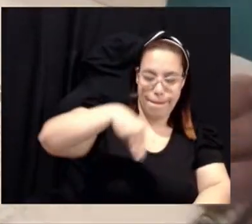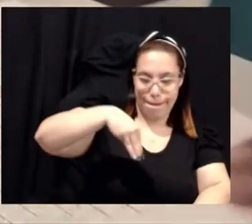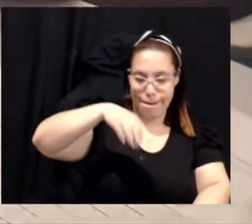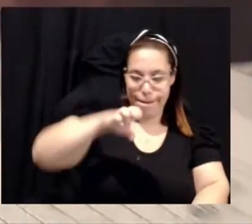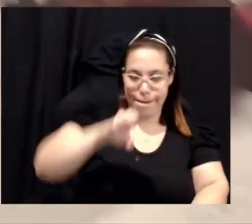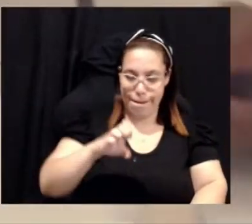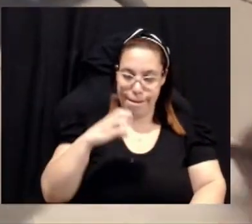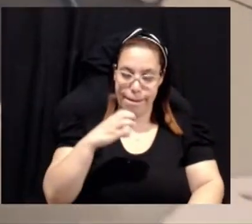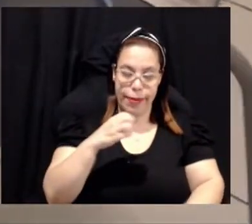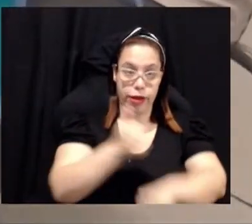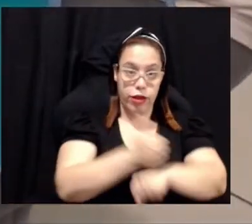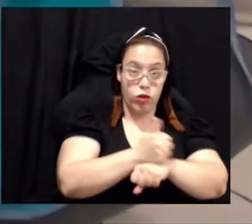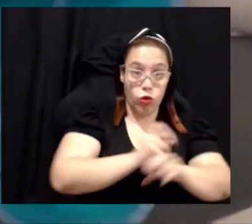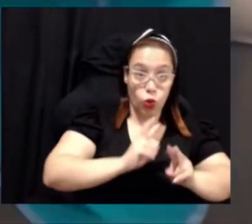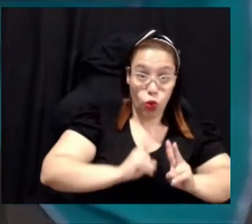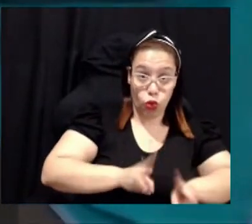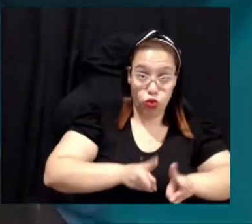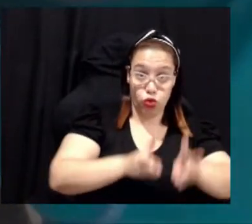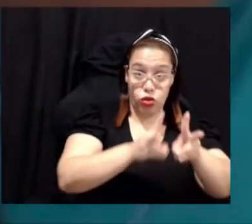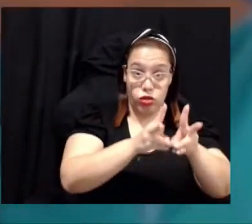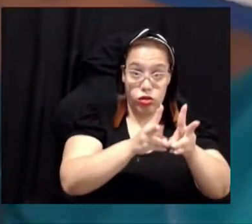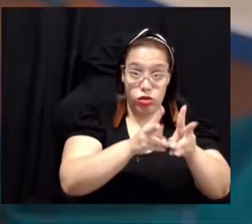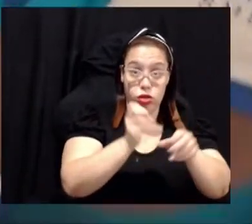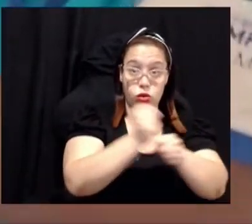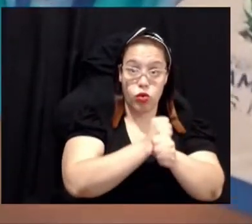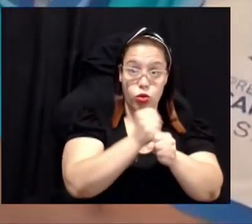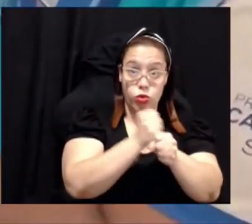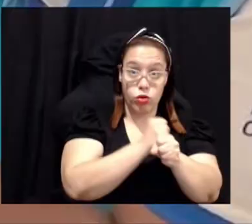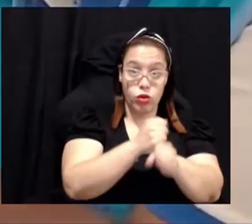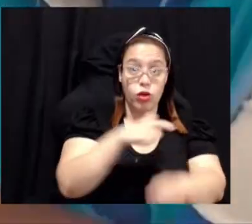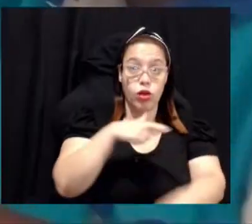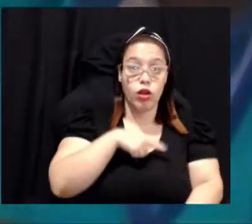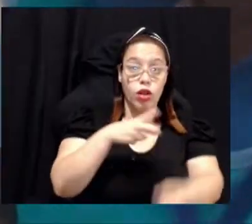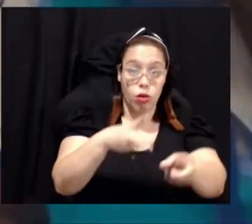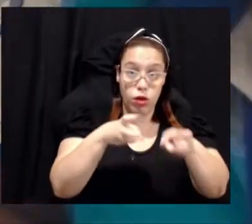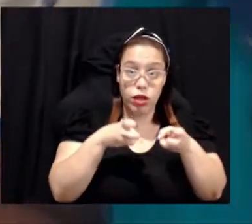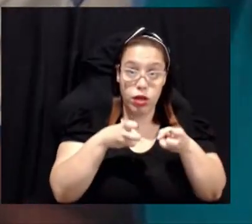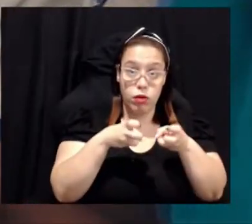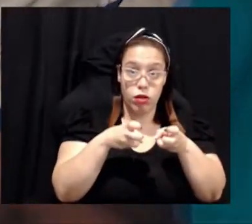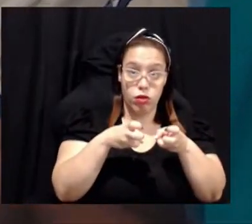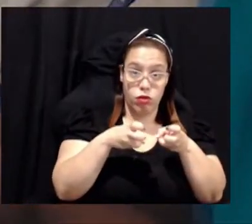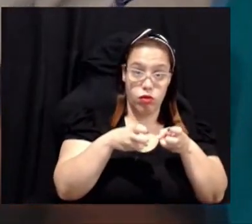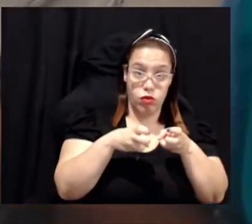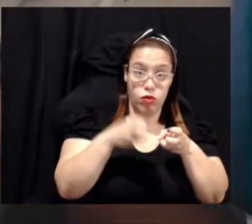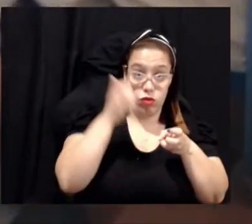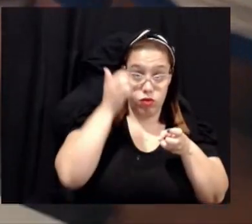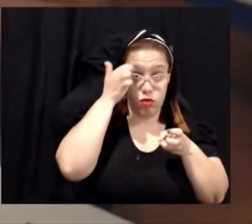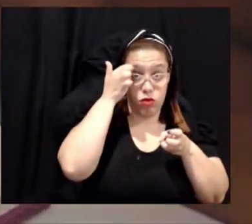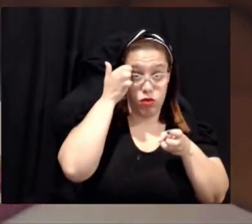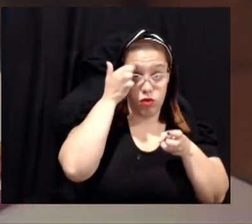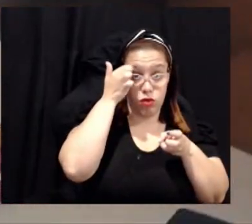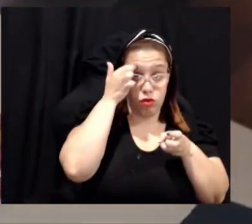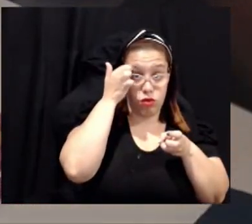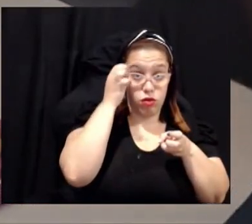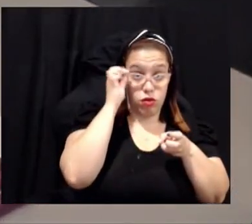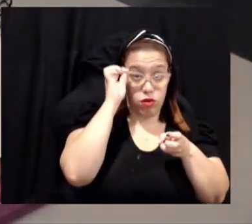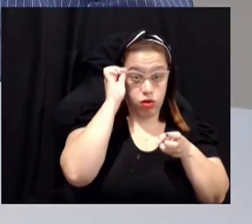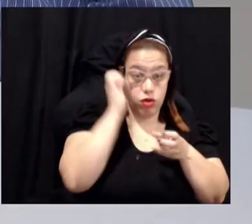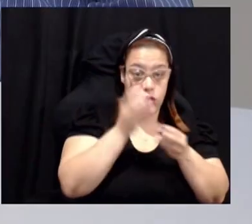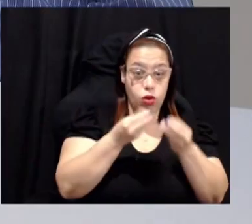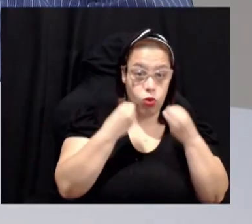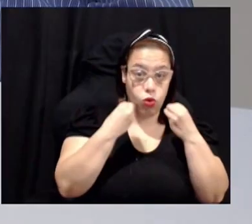continuada. E nos últimos anos, nós temos percebido que a forma de ensinar